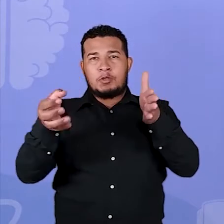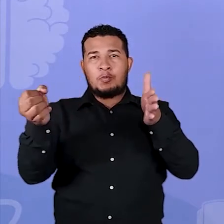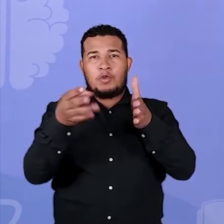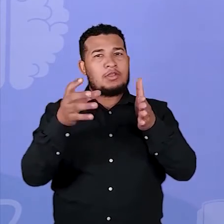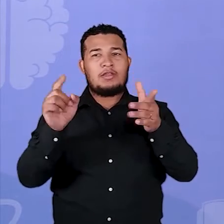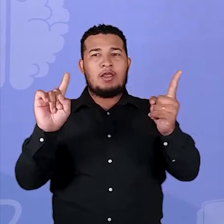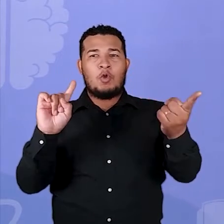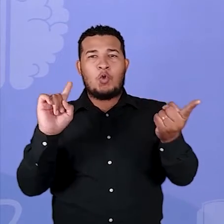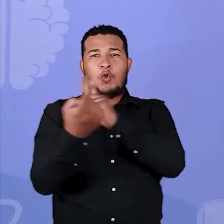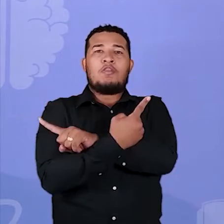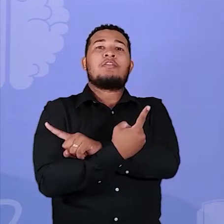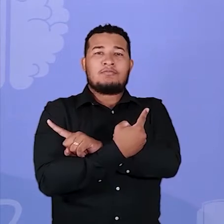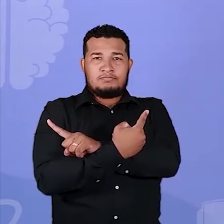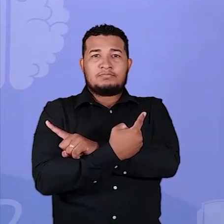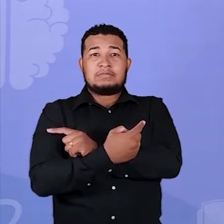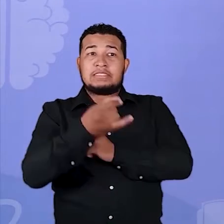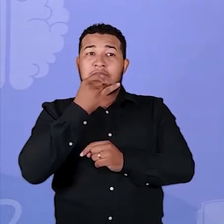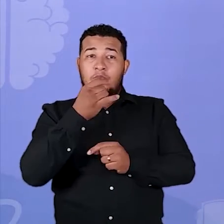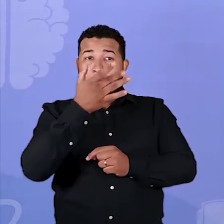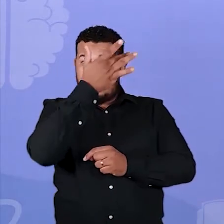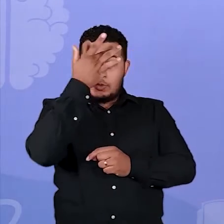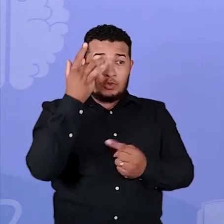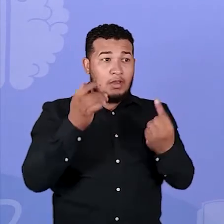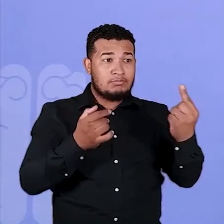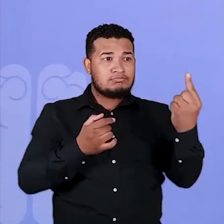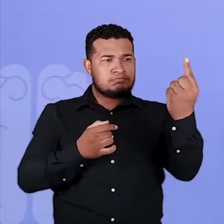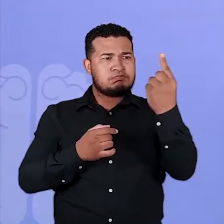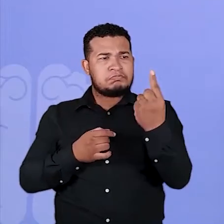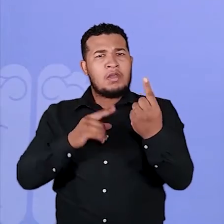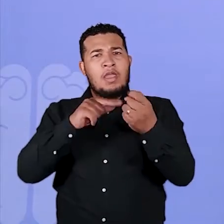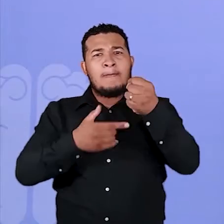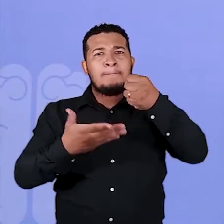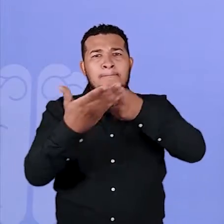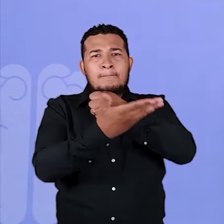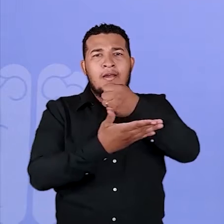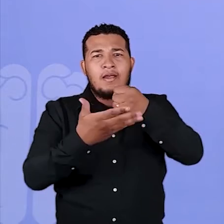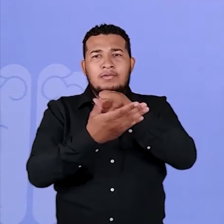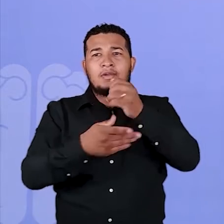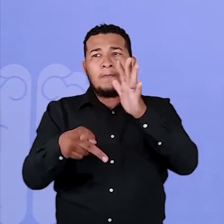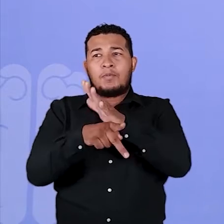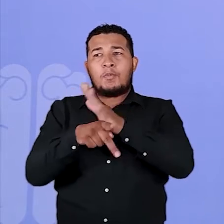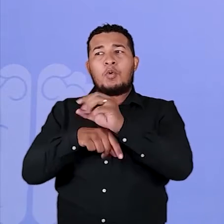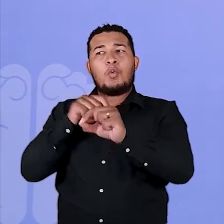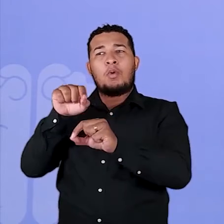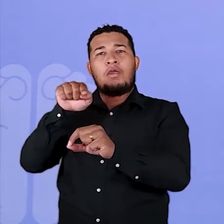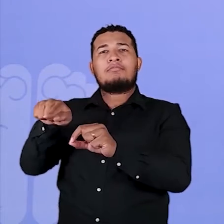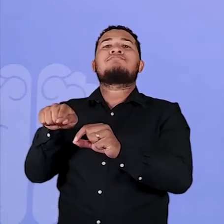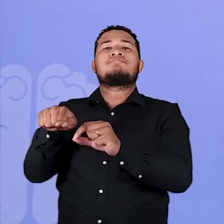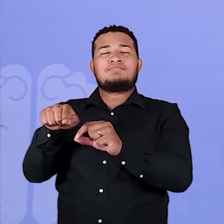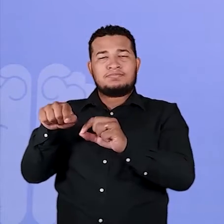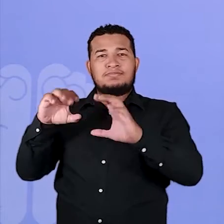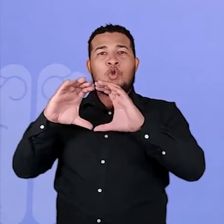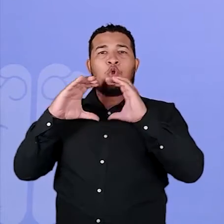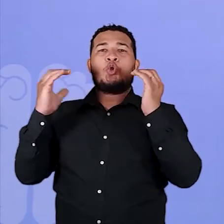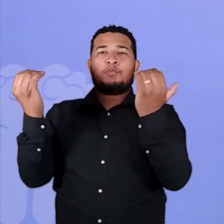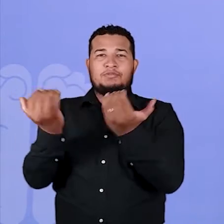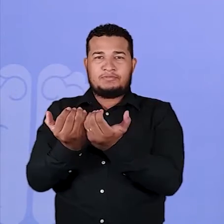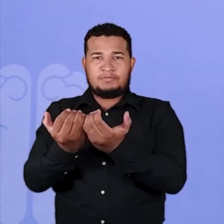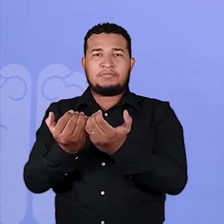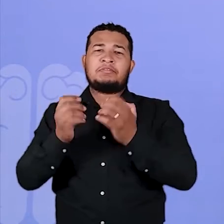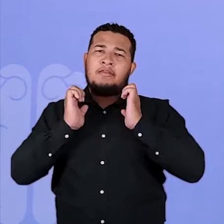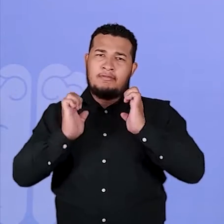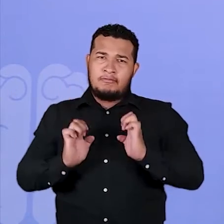modernidade. Os modernos entendem que o indivíduo é o tijolo básico de qualquer construção